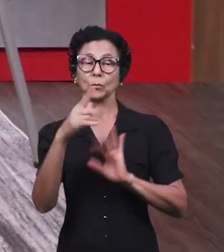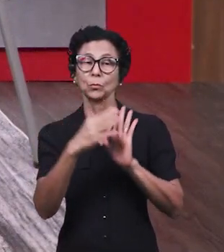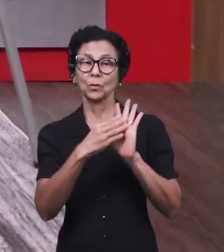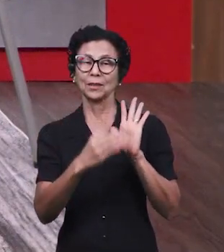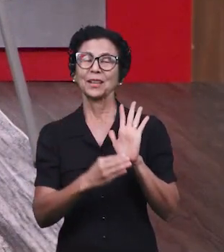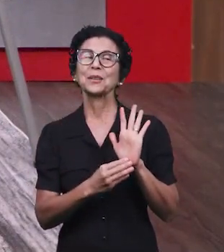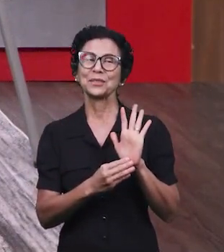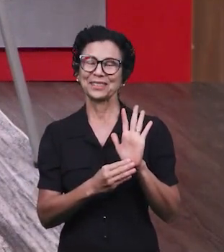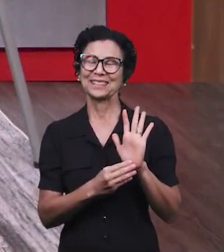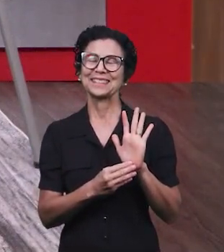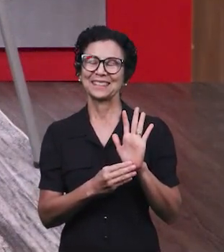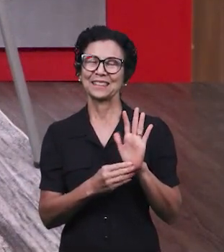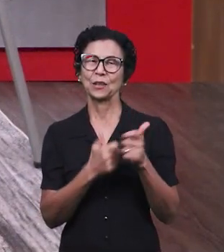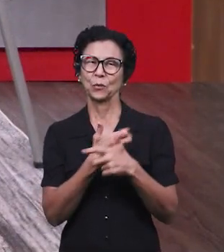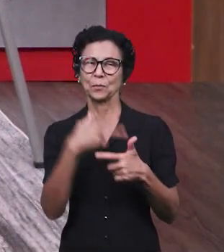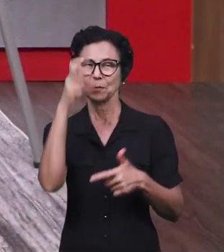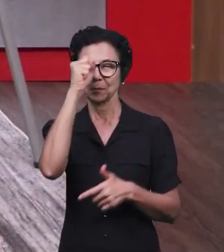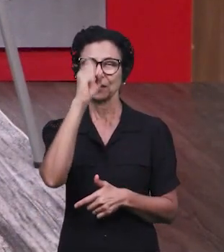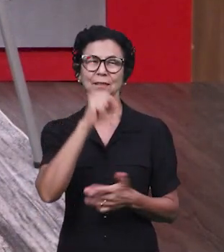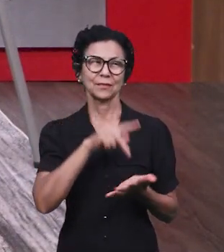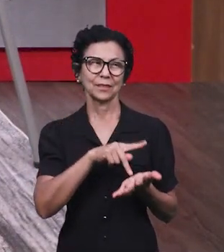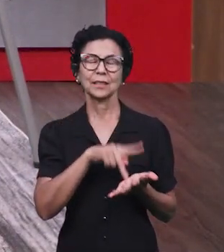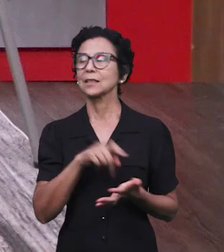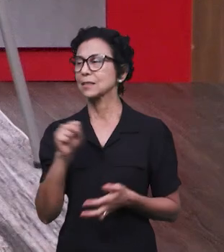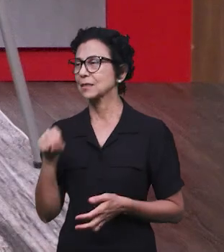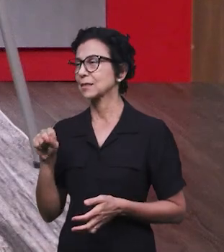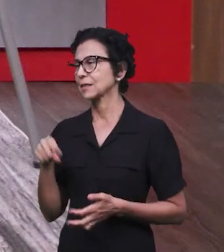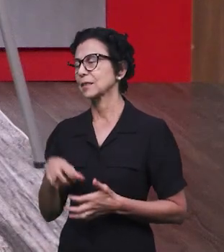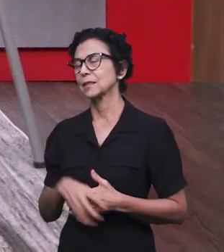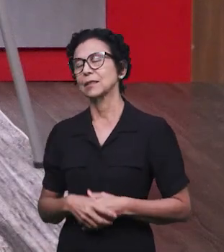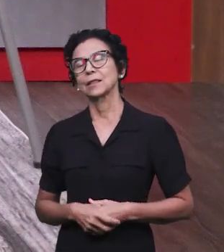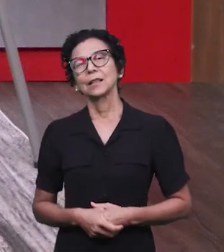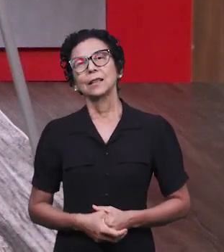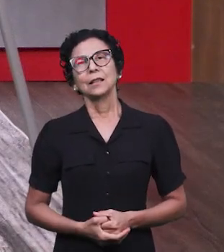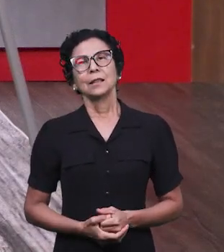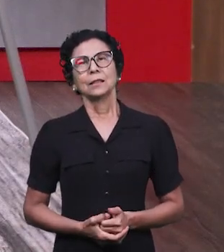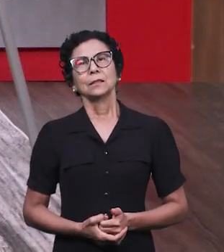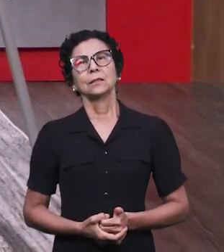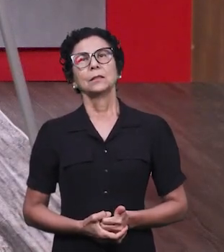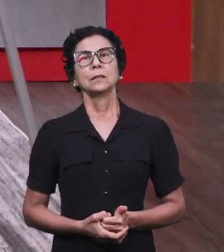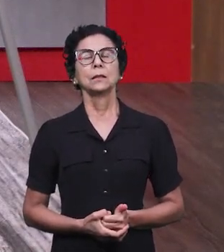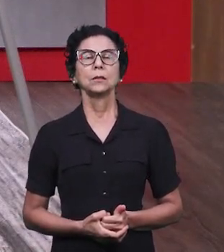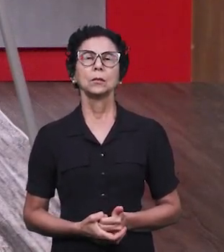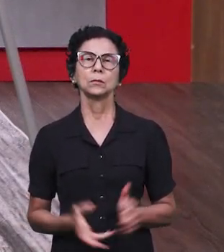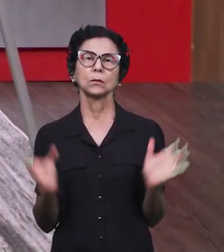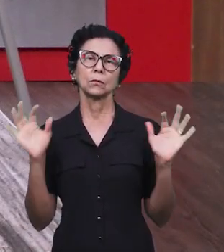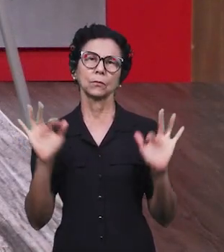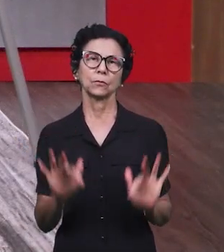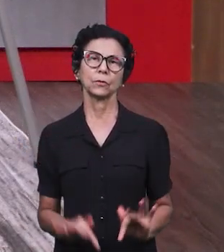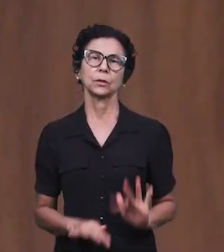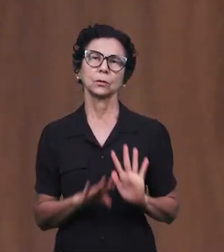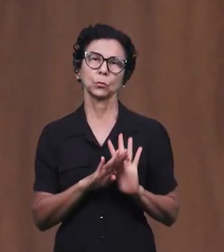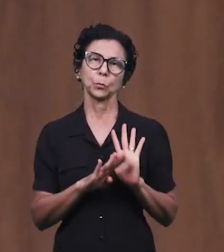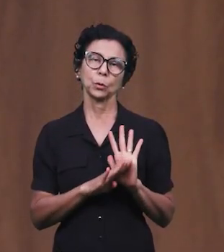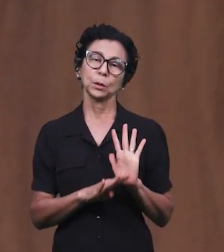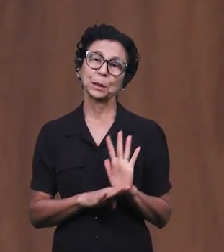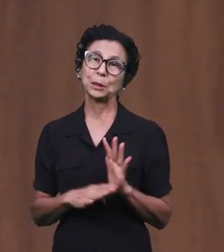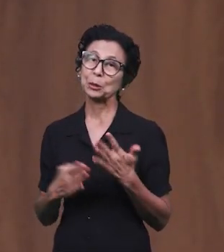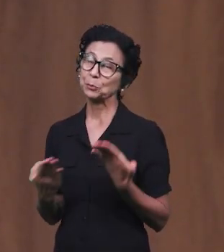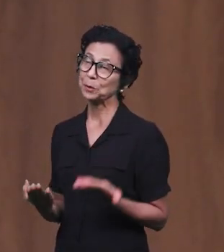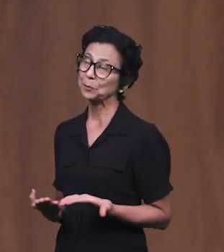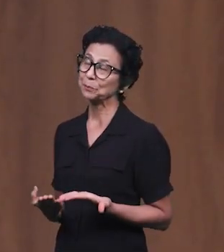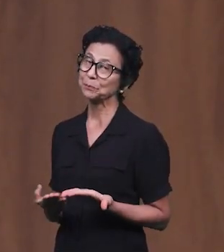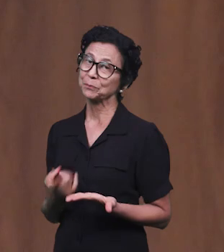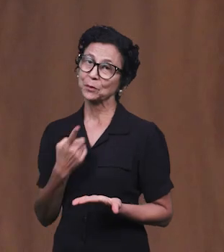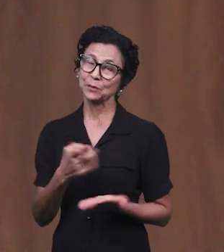nós aprender, não é verdade? Sim. Bem, chegamos ao fim desse nosso mais um programa Você Precisa Saber, e você